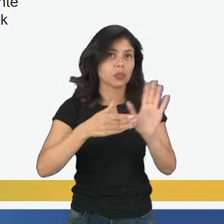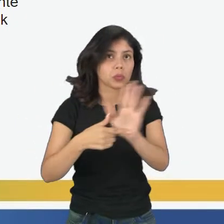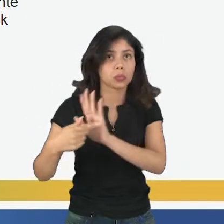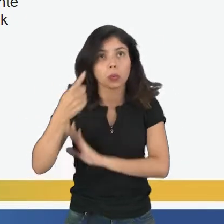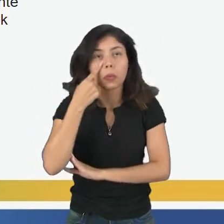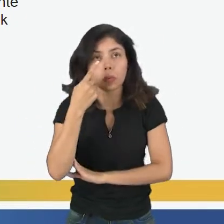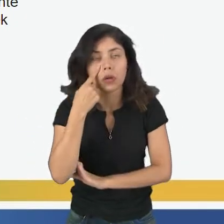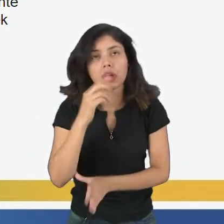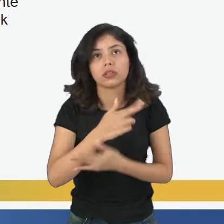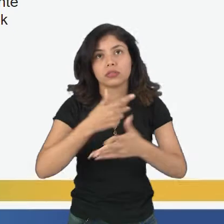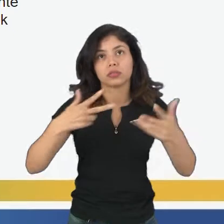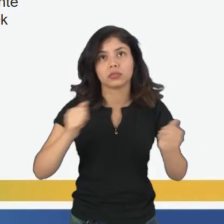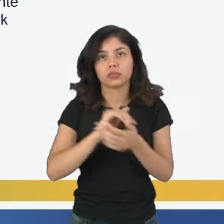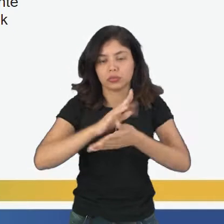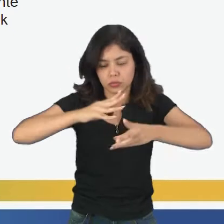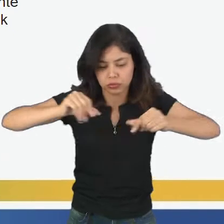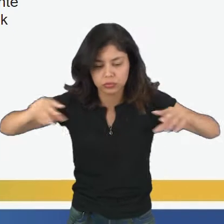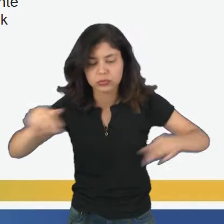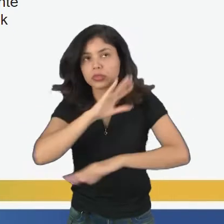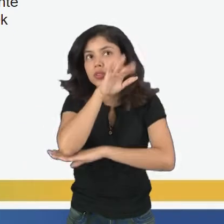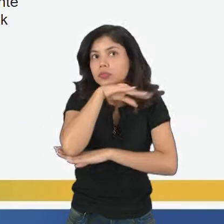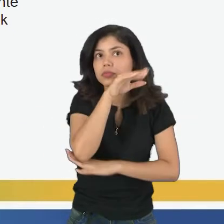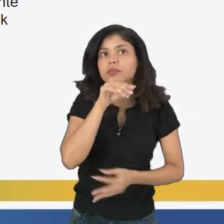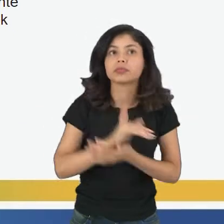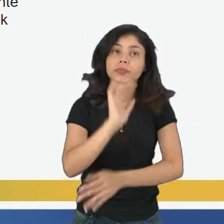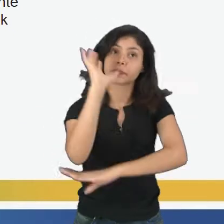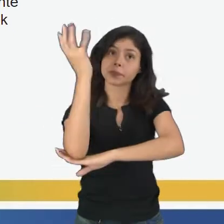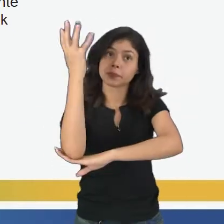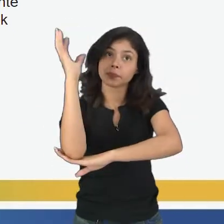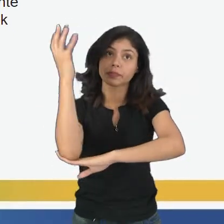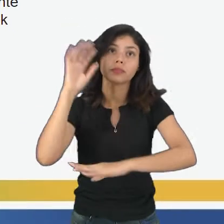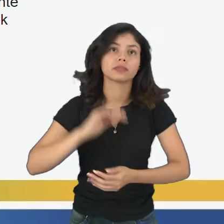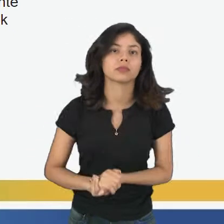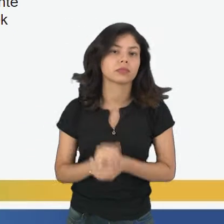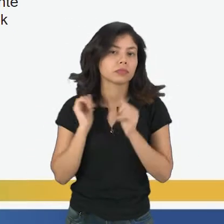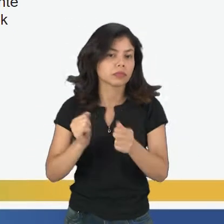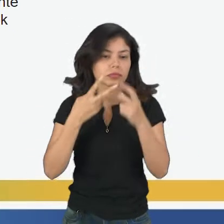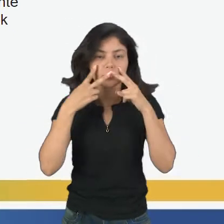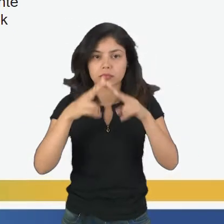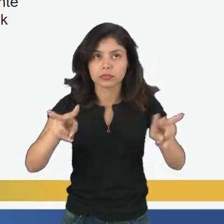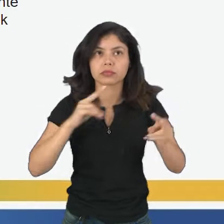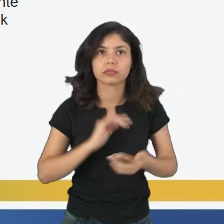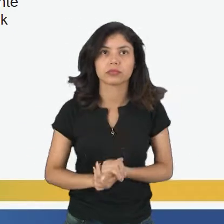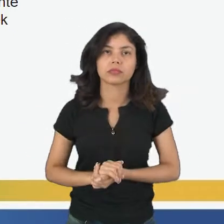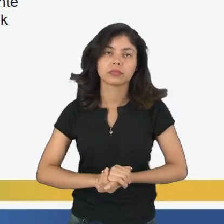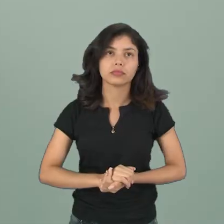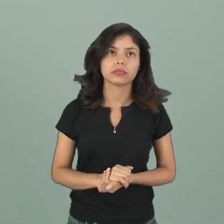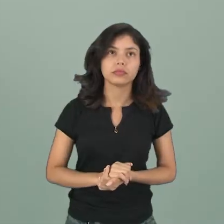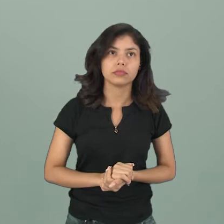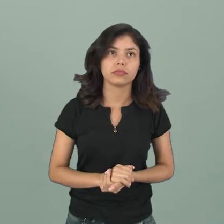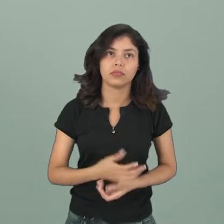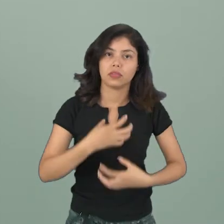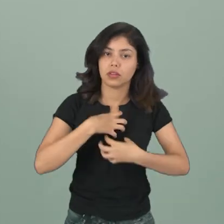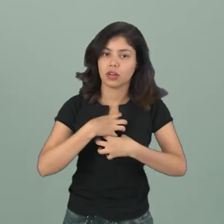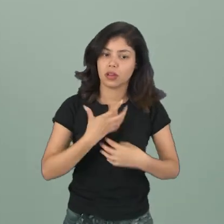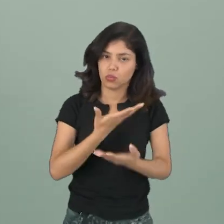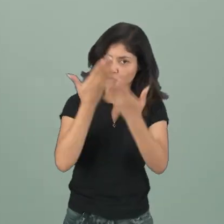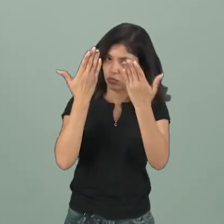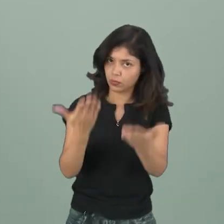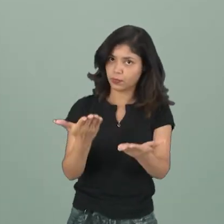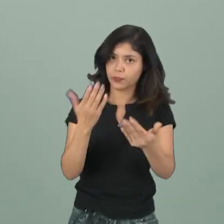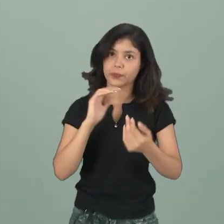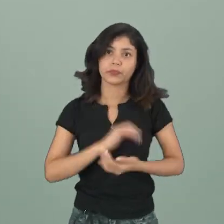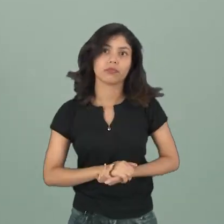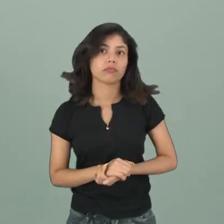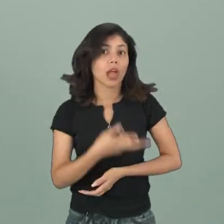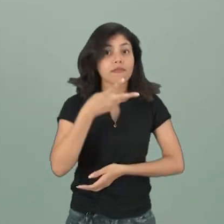olhar as coisas, o solo, o animal, a árvore, que você pode observar. Esse é o momento empírico seu.